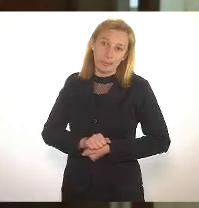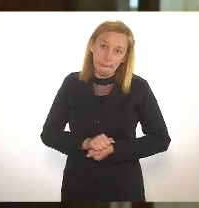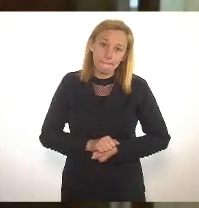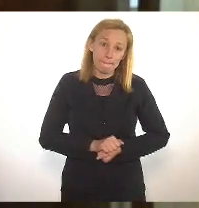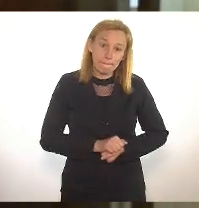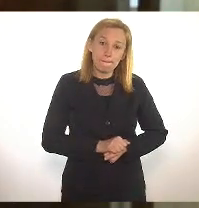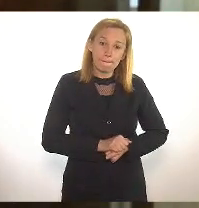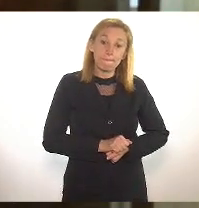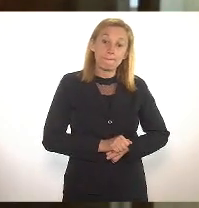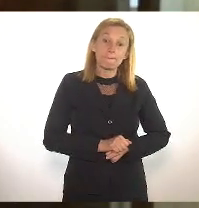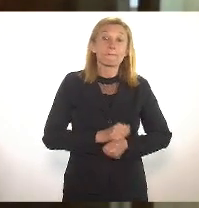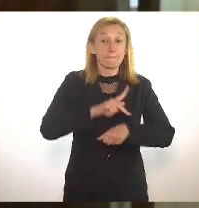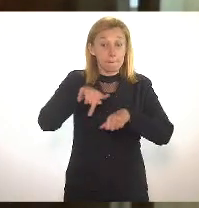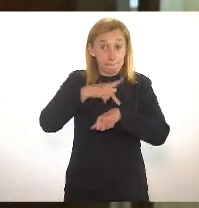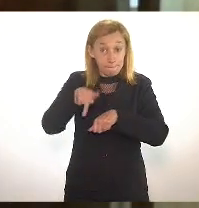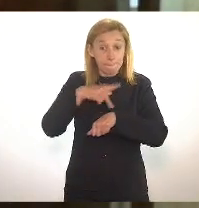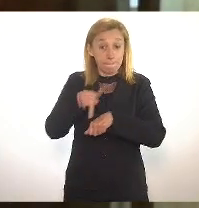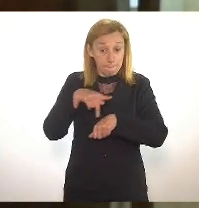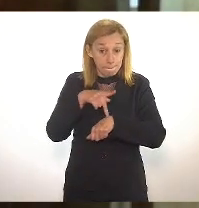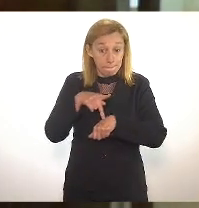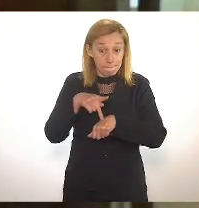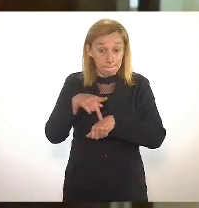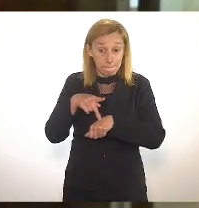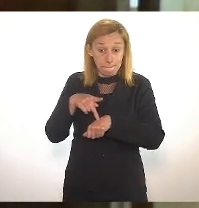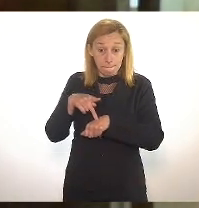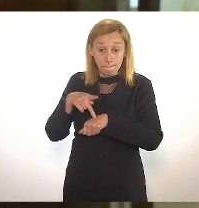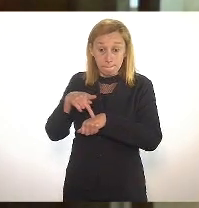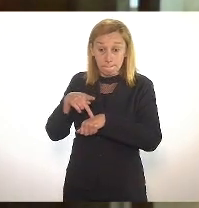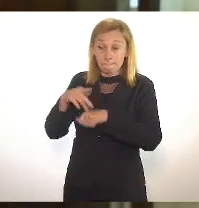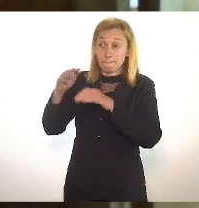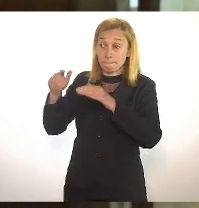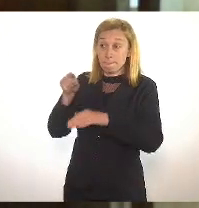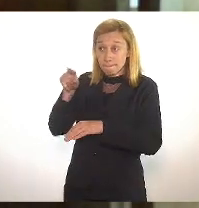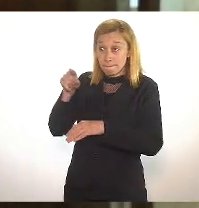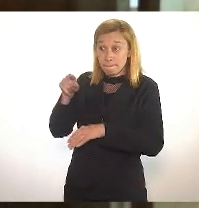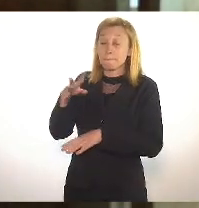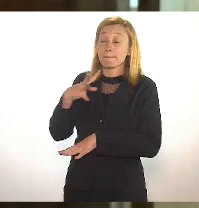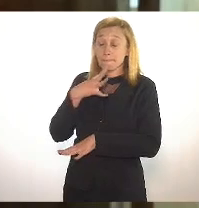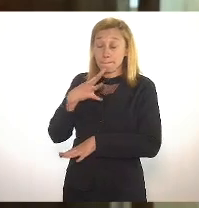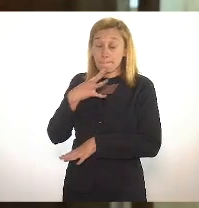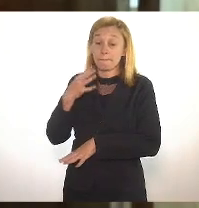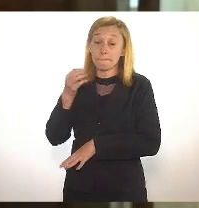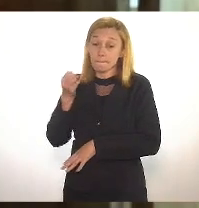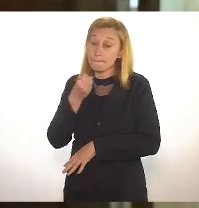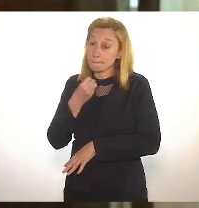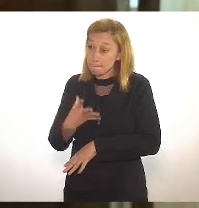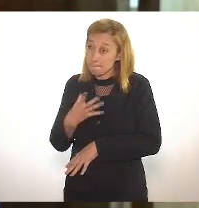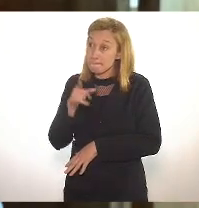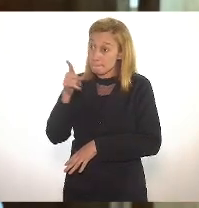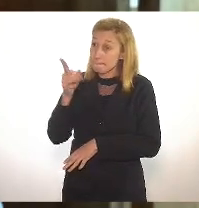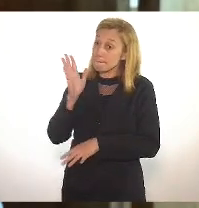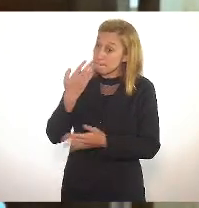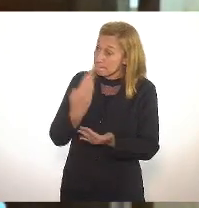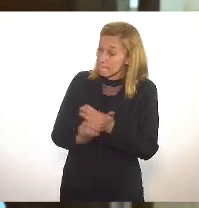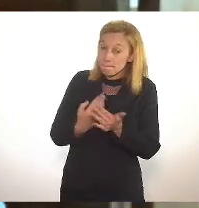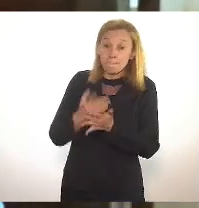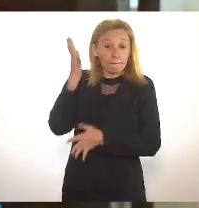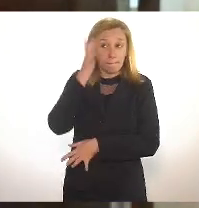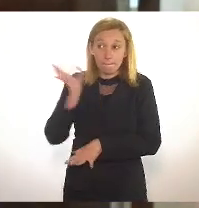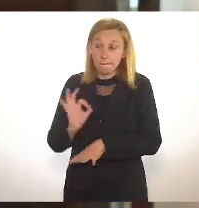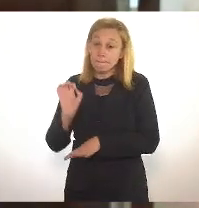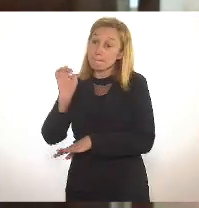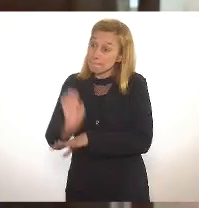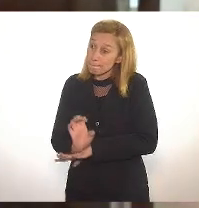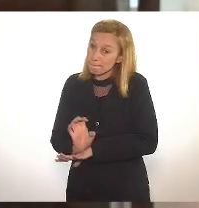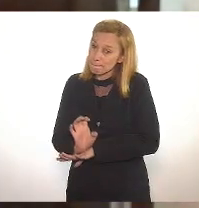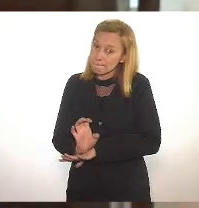E é um país que Vossa Excelência conhece bem, porque lá estudou, não sei em que estado.